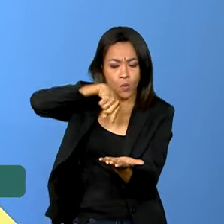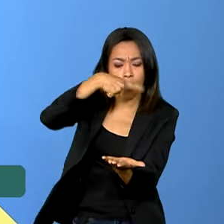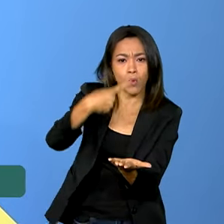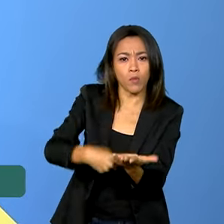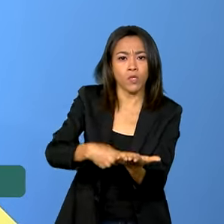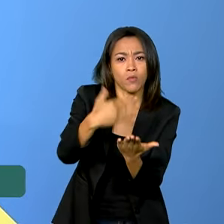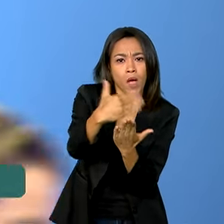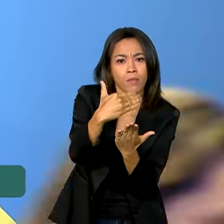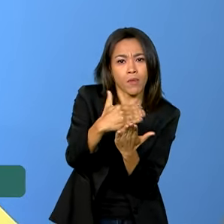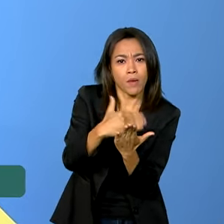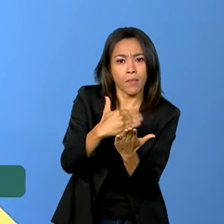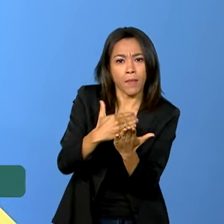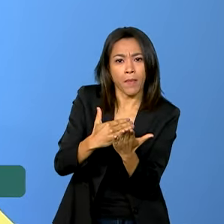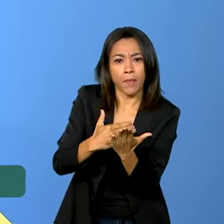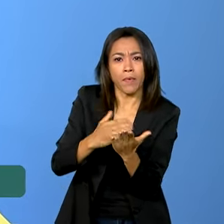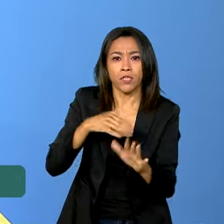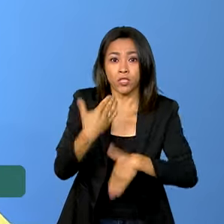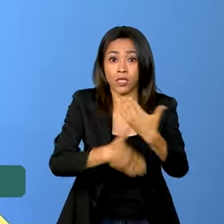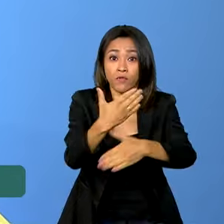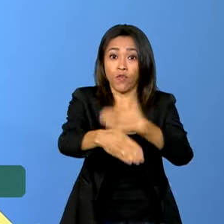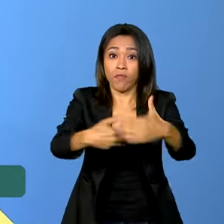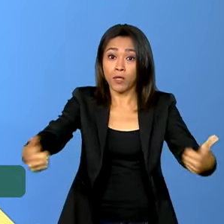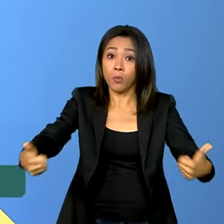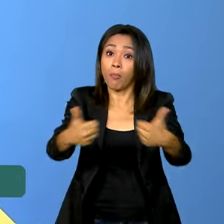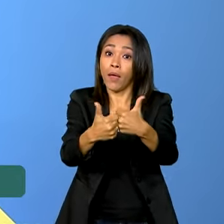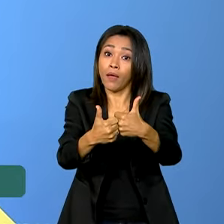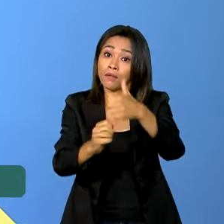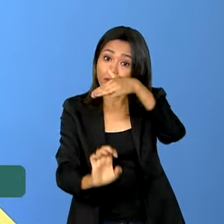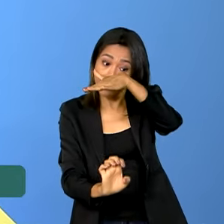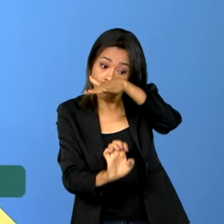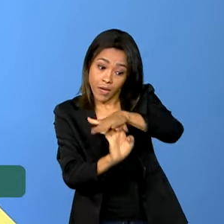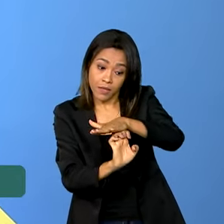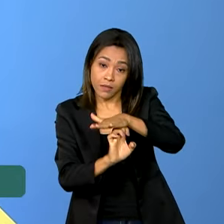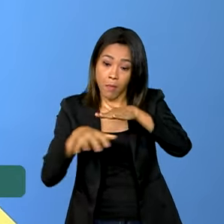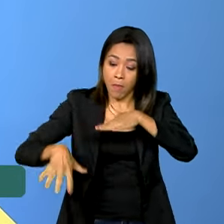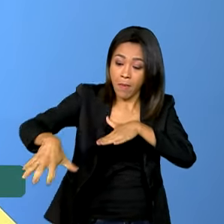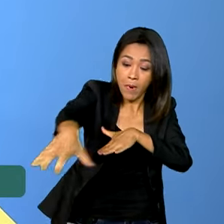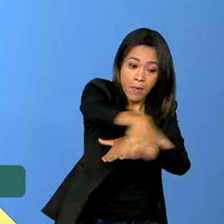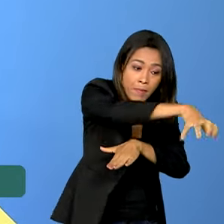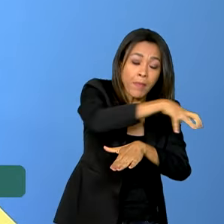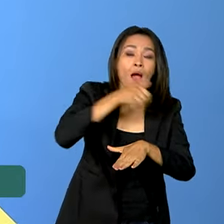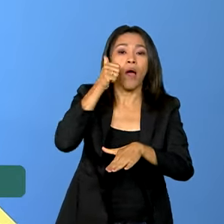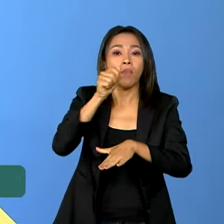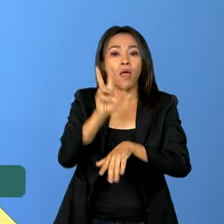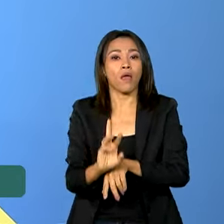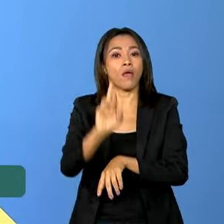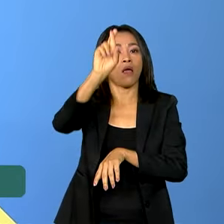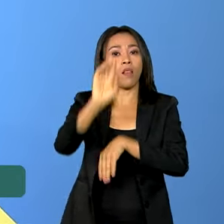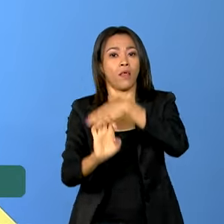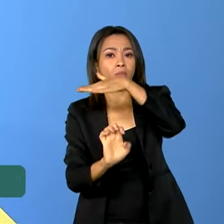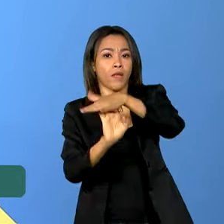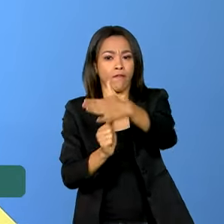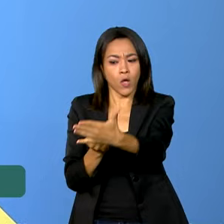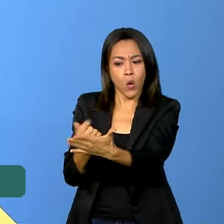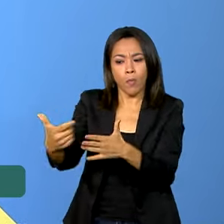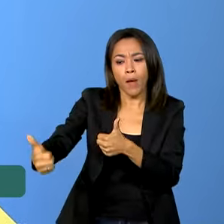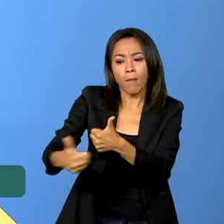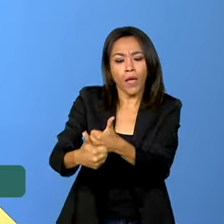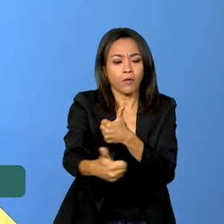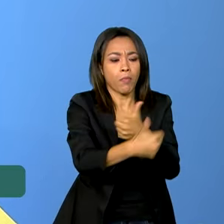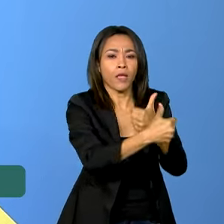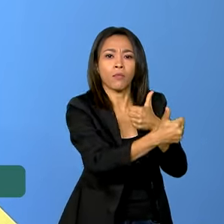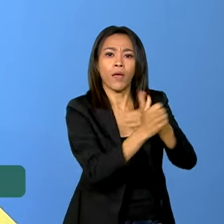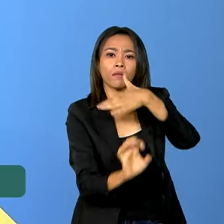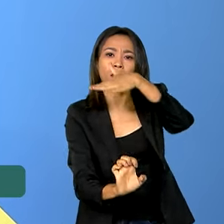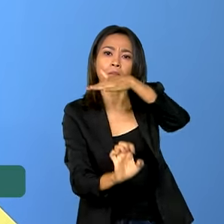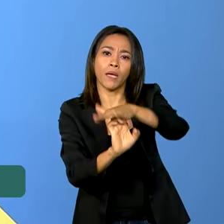desenvolvimento regional em torno daquelas empresas, porque, invariavelmente, a mulher que lidera uma empresa, ela vai comprar de fornecedores locais, ela vai